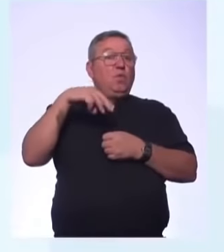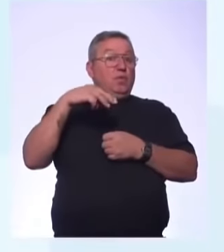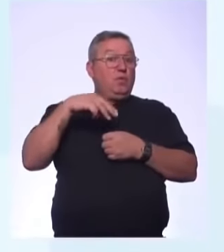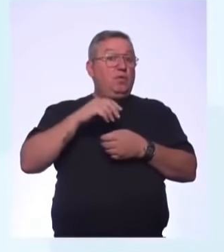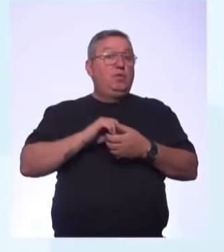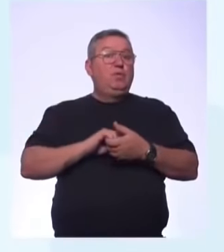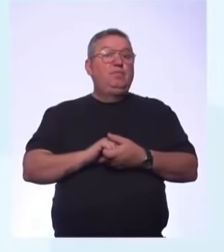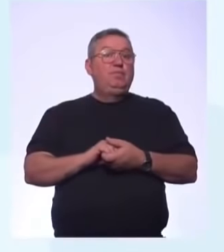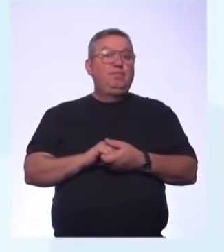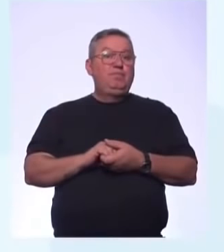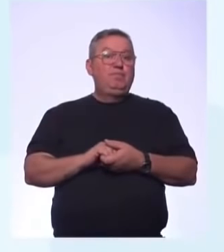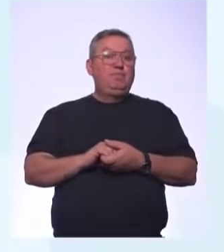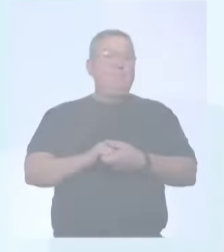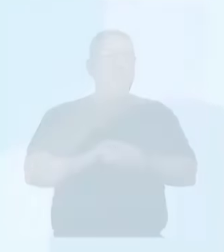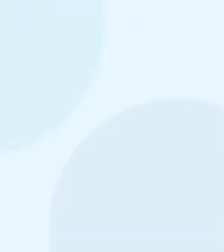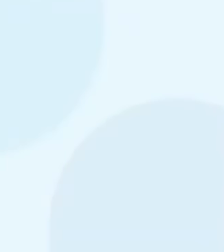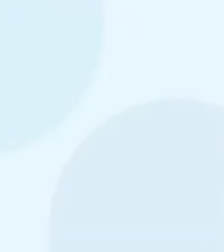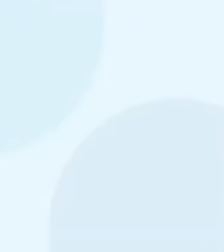minutinho.